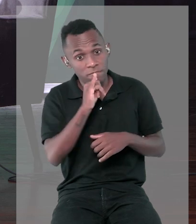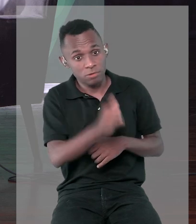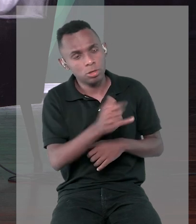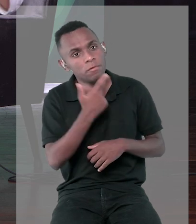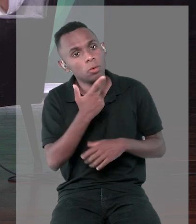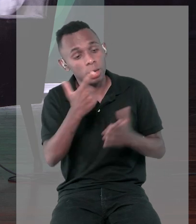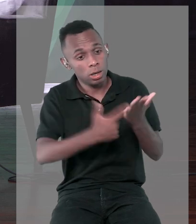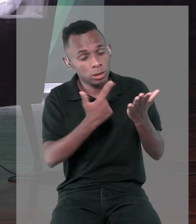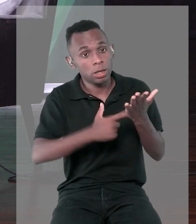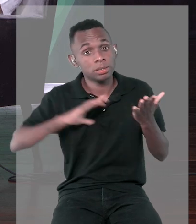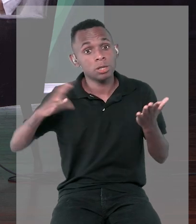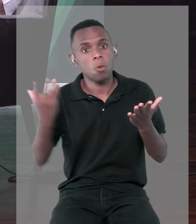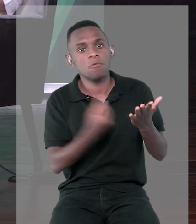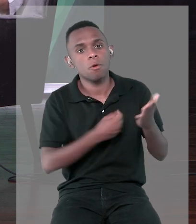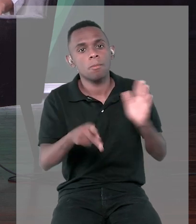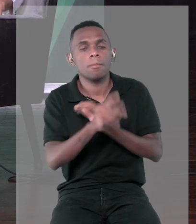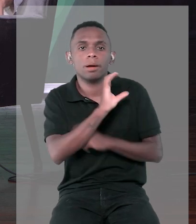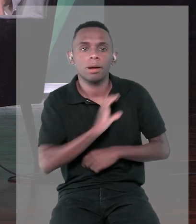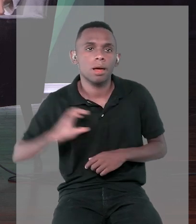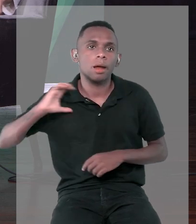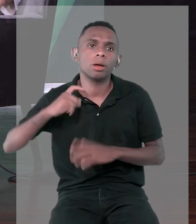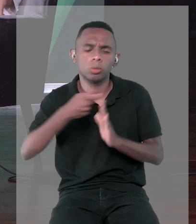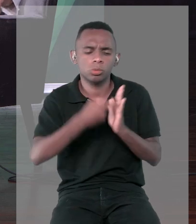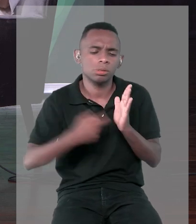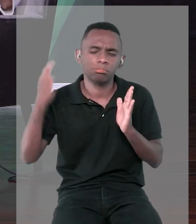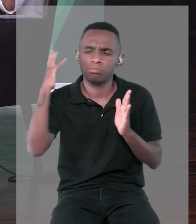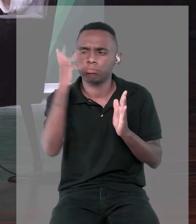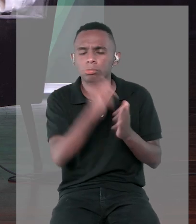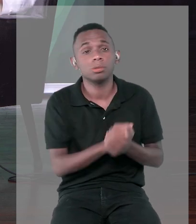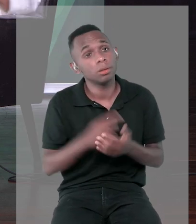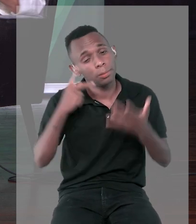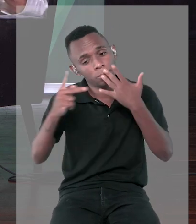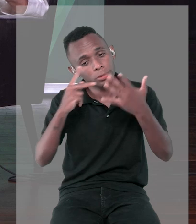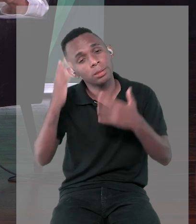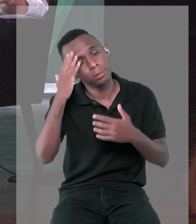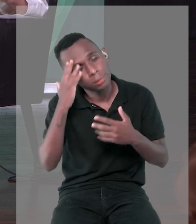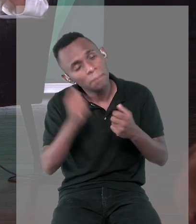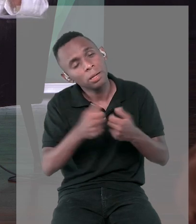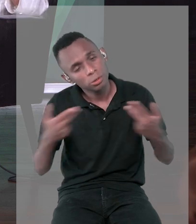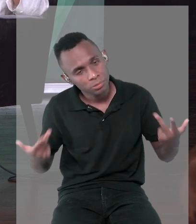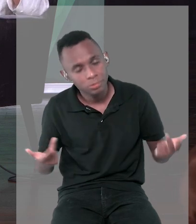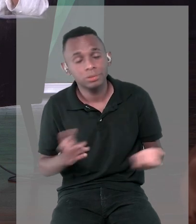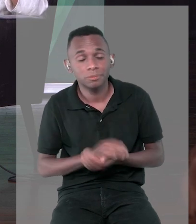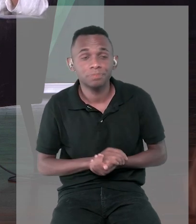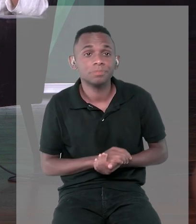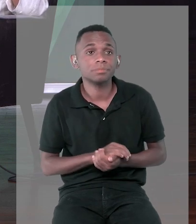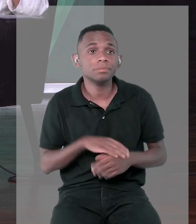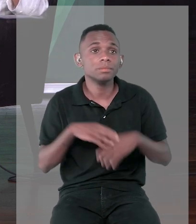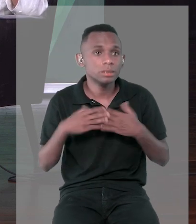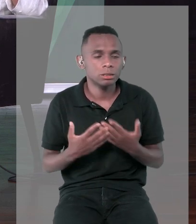que a literatura é que salvou a Clarice. Né? É um texto muito bonito. O psicanalista sabe das coisas. Né? Então, é um